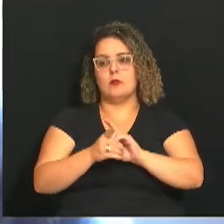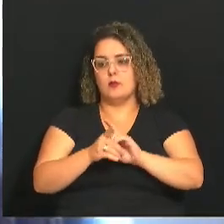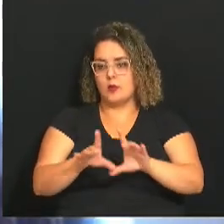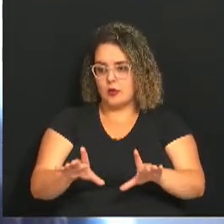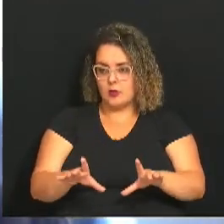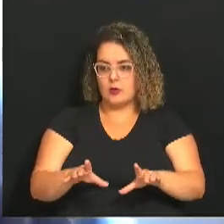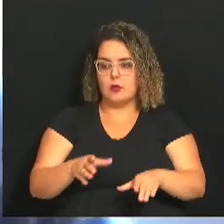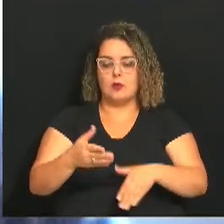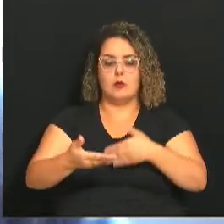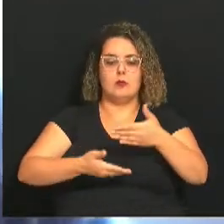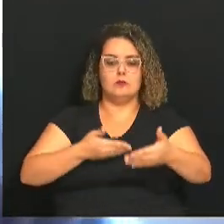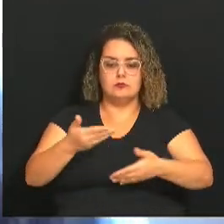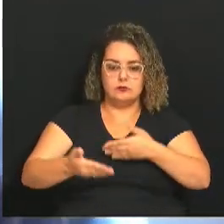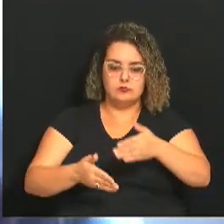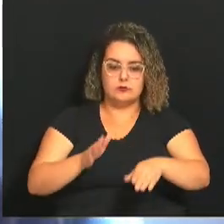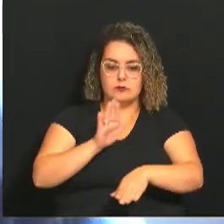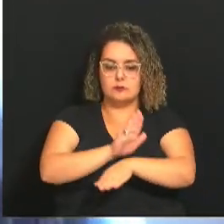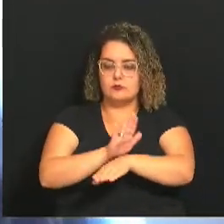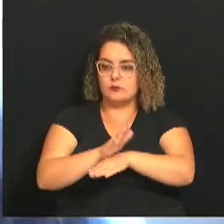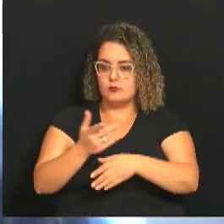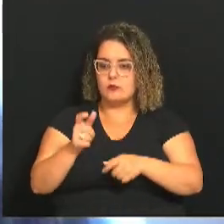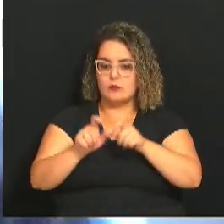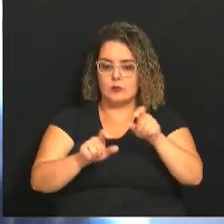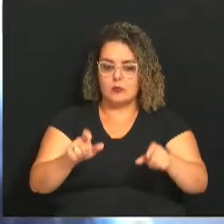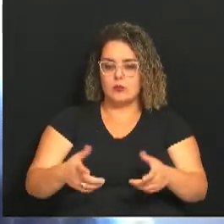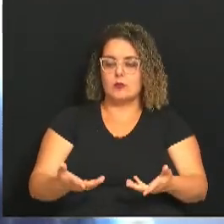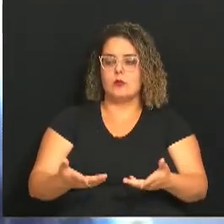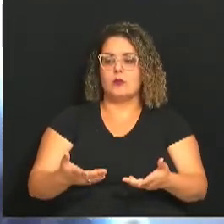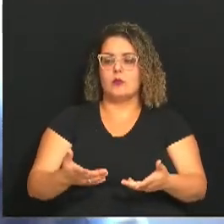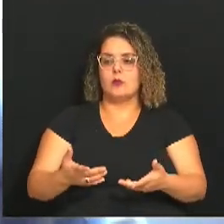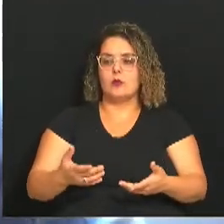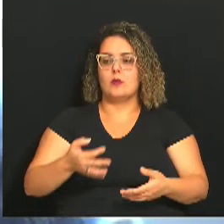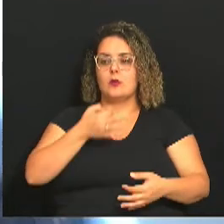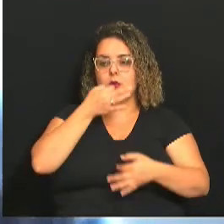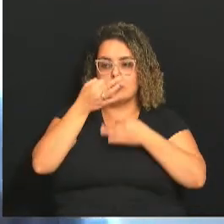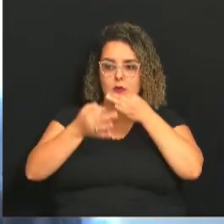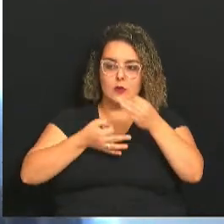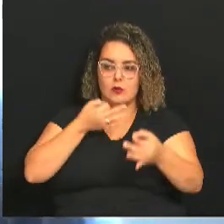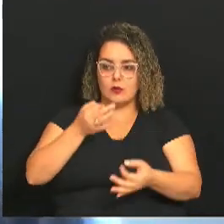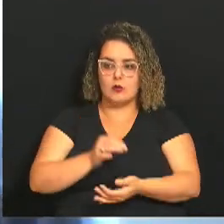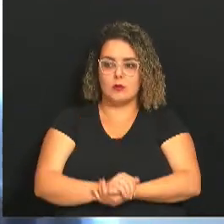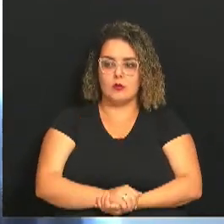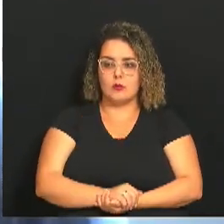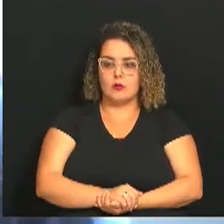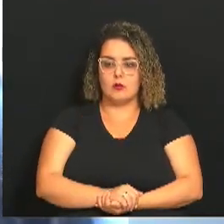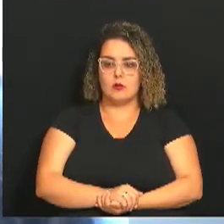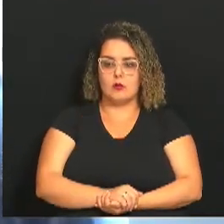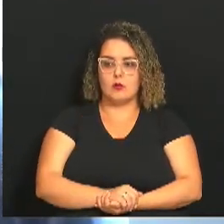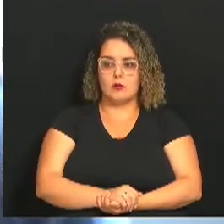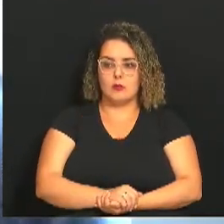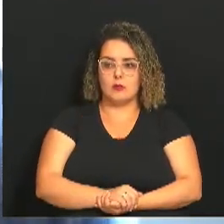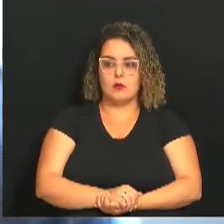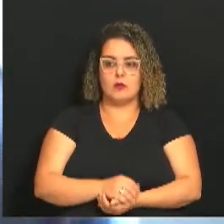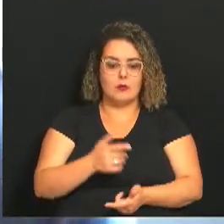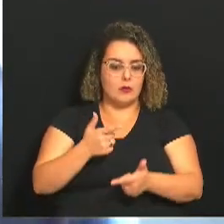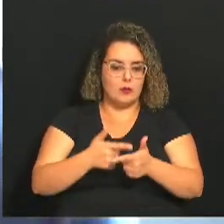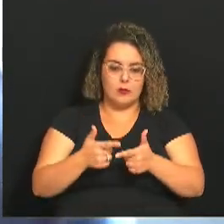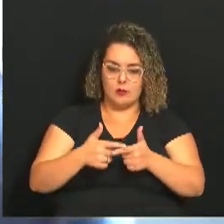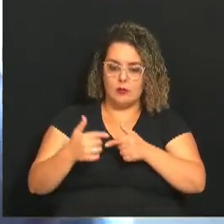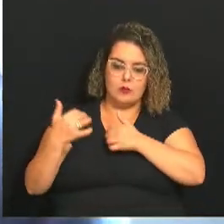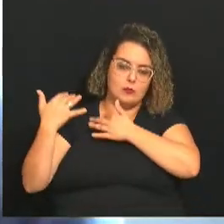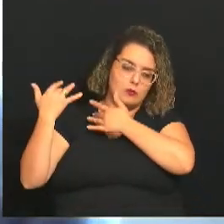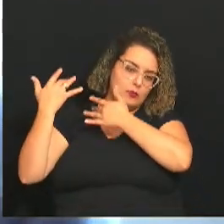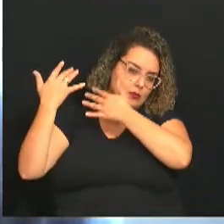pessoas podem fazer, pontos que as pessoas podem levantar. Isso é um plano para décadas, né, que eles estão